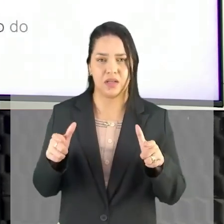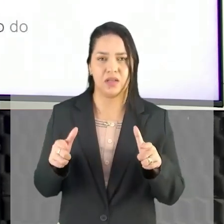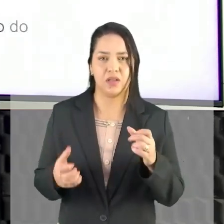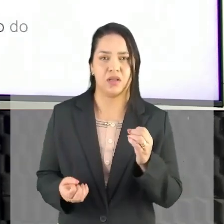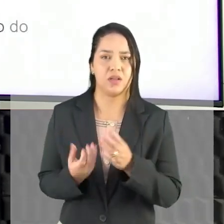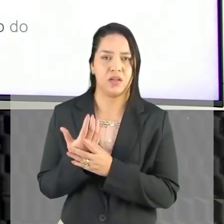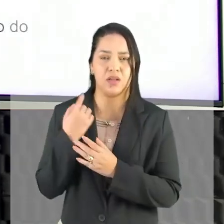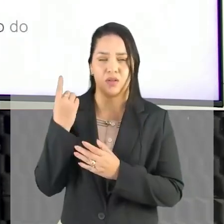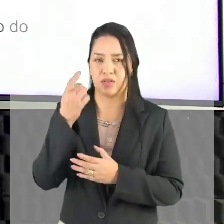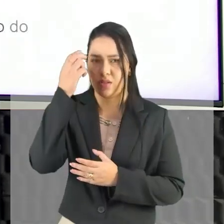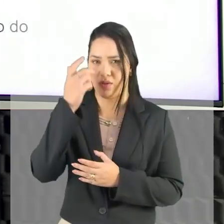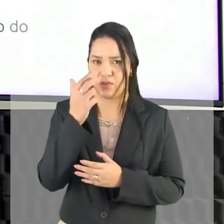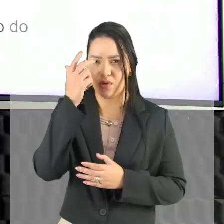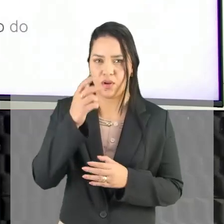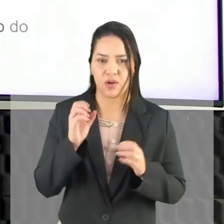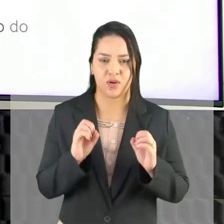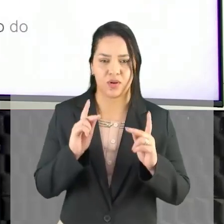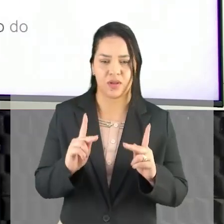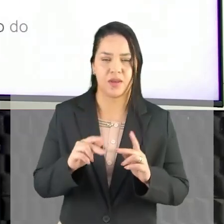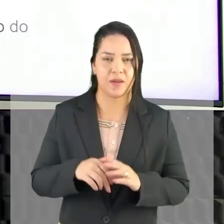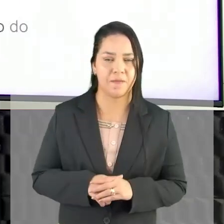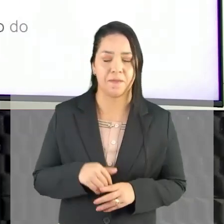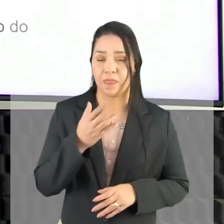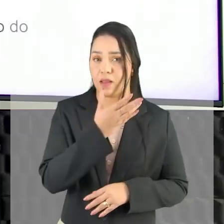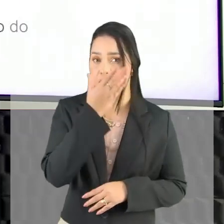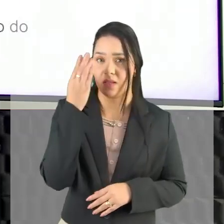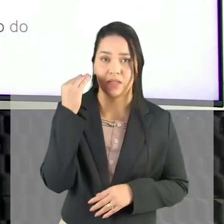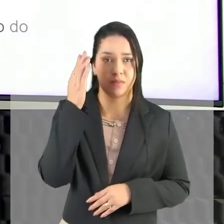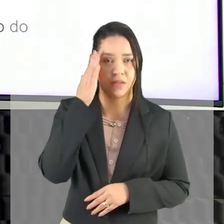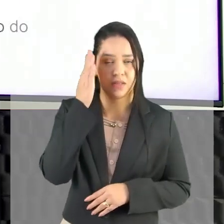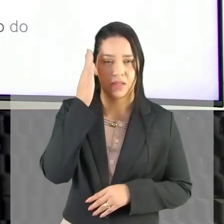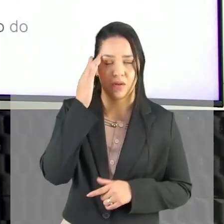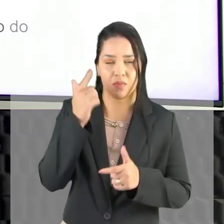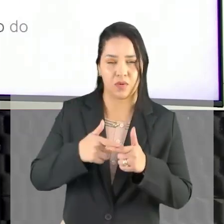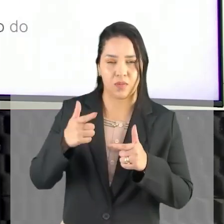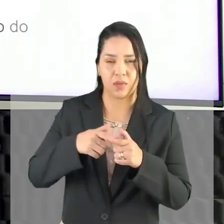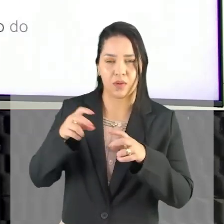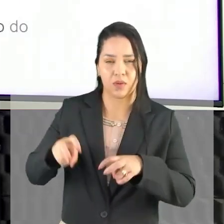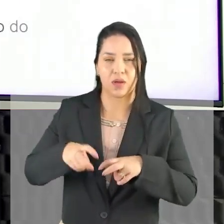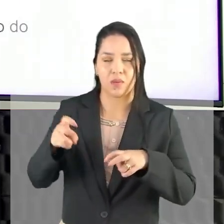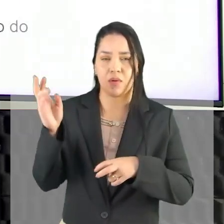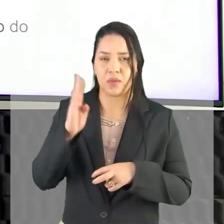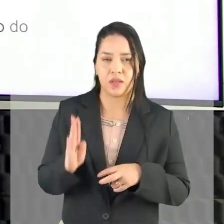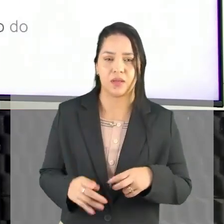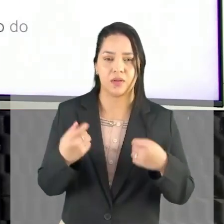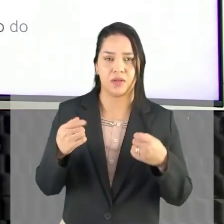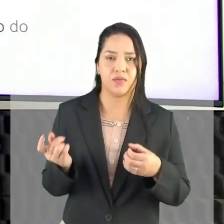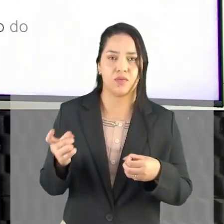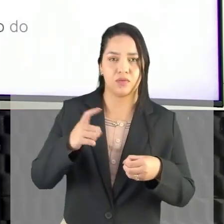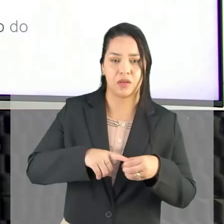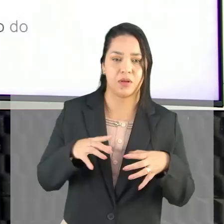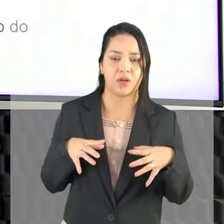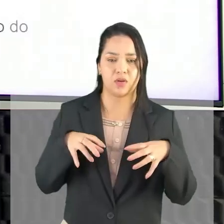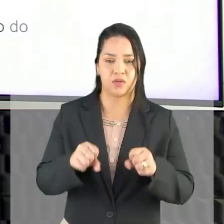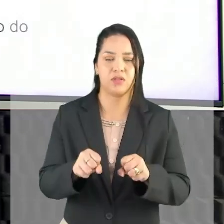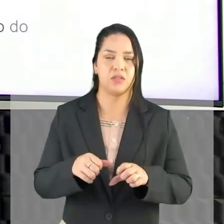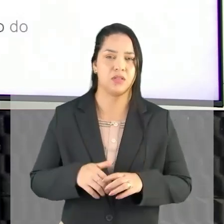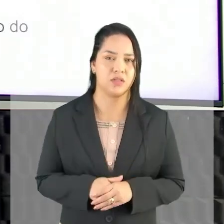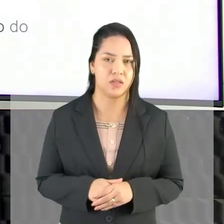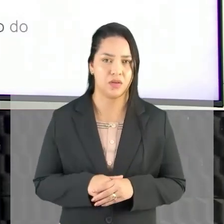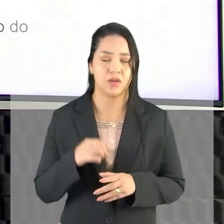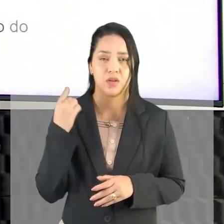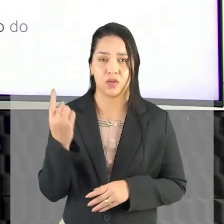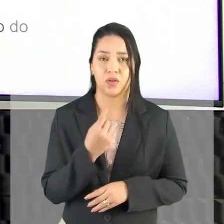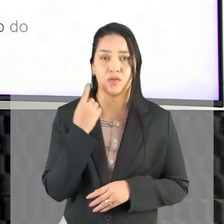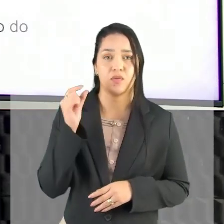da nossa história. Perfeito? Não esqueça que para entender o problema do campo brasileiro, você tem que voltar para a colonização. Não esquece que a